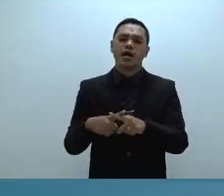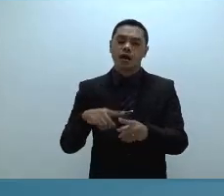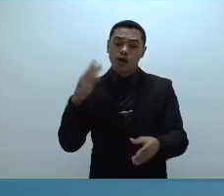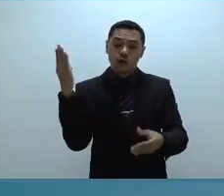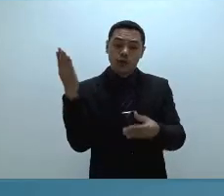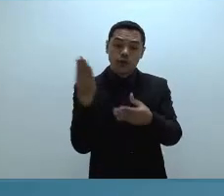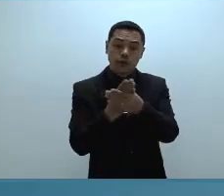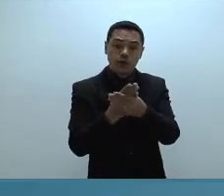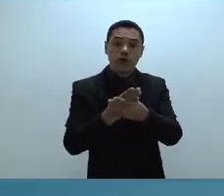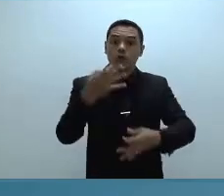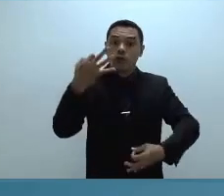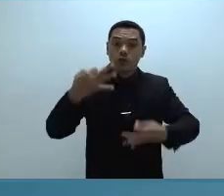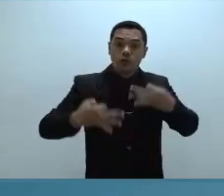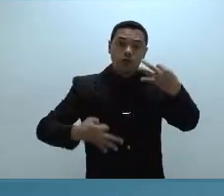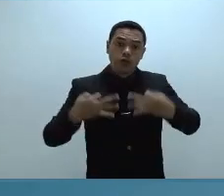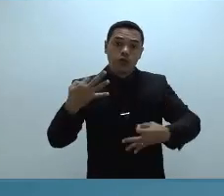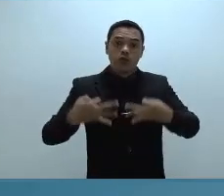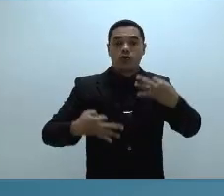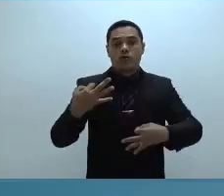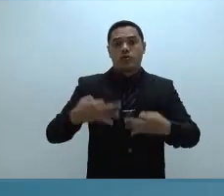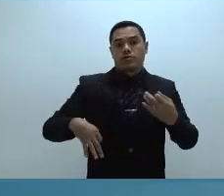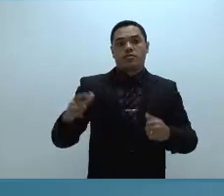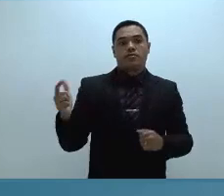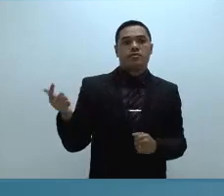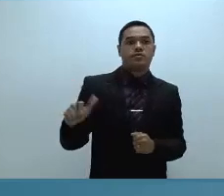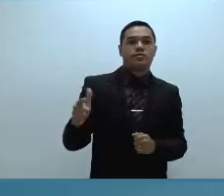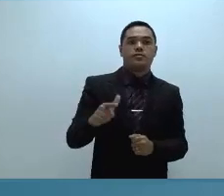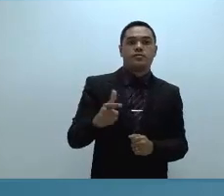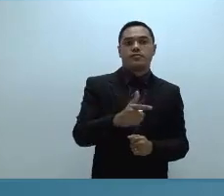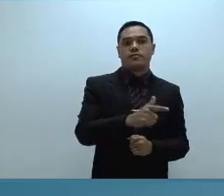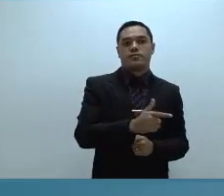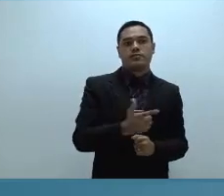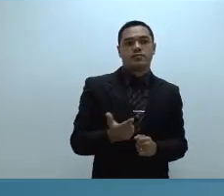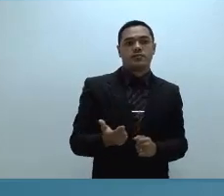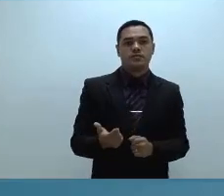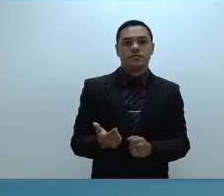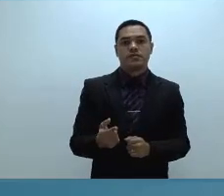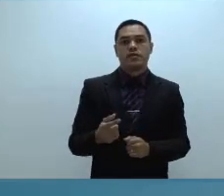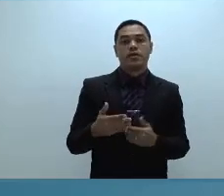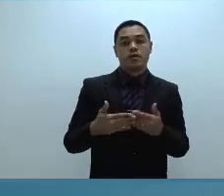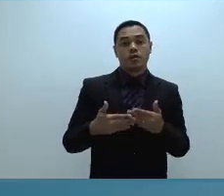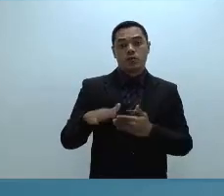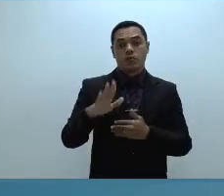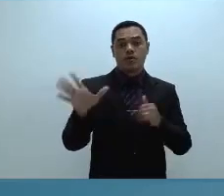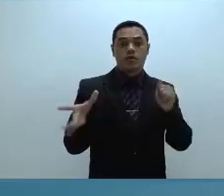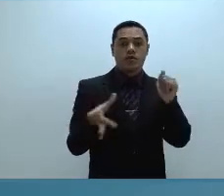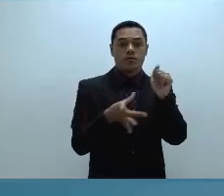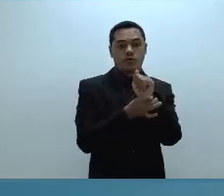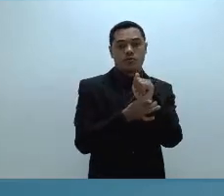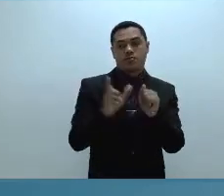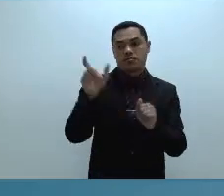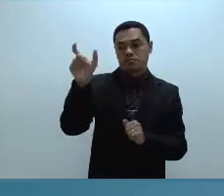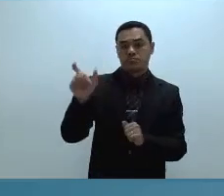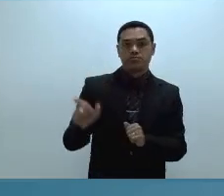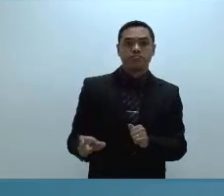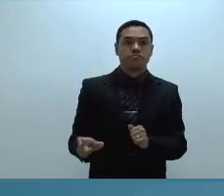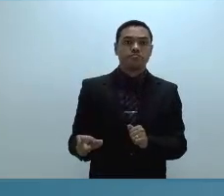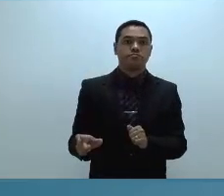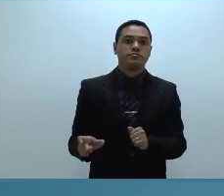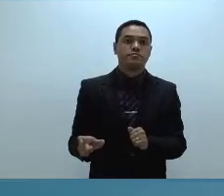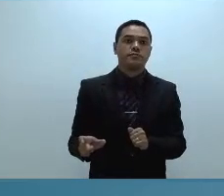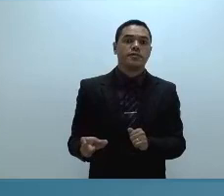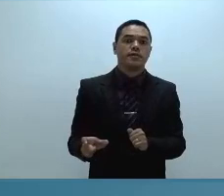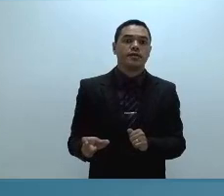trânsito em julgado da decisão que inicialmente concedera segurança aos impetrantes, a qual